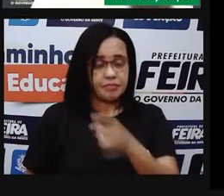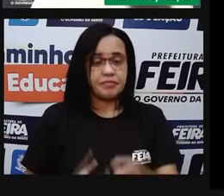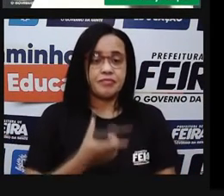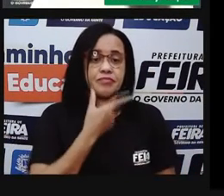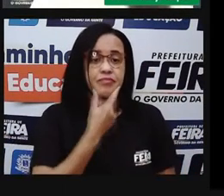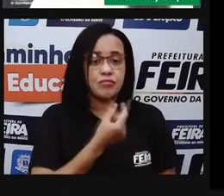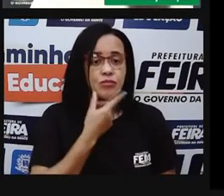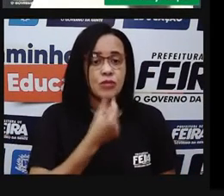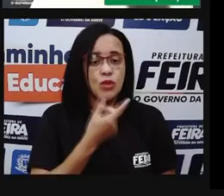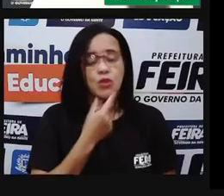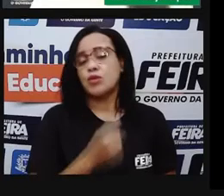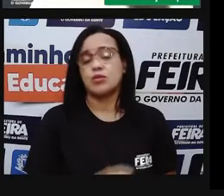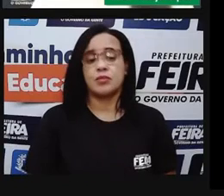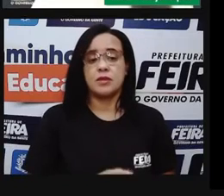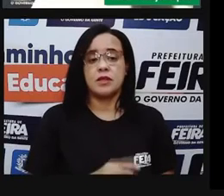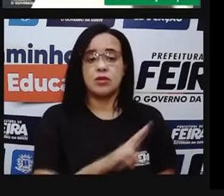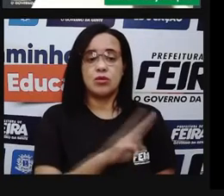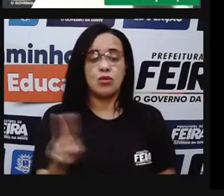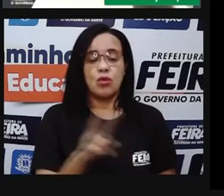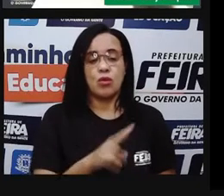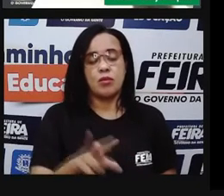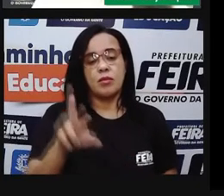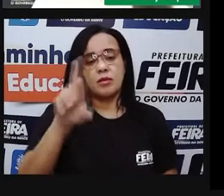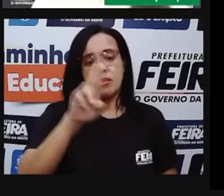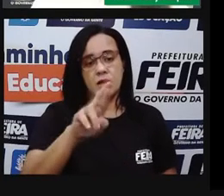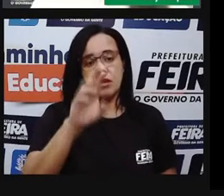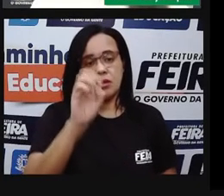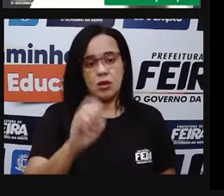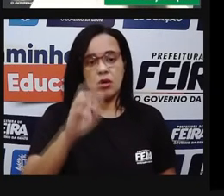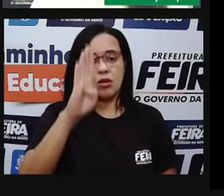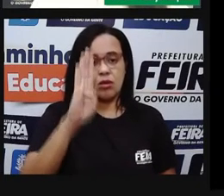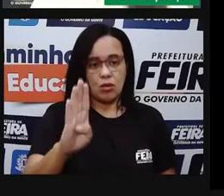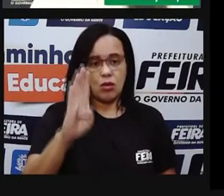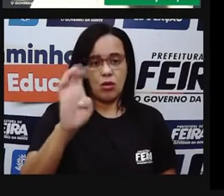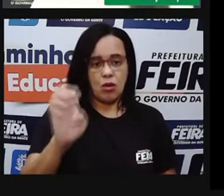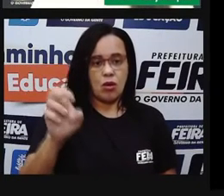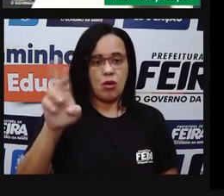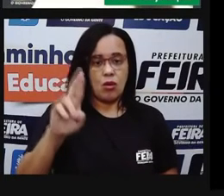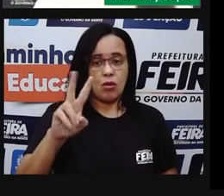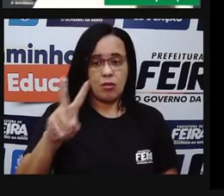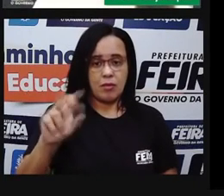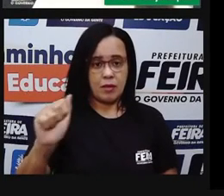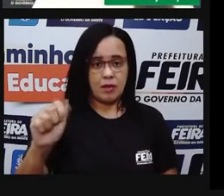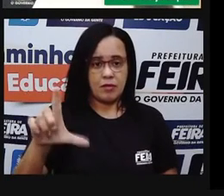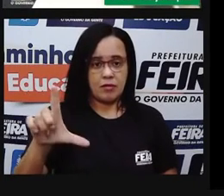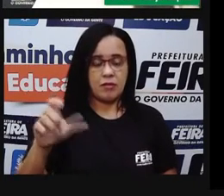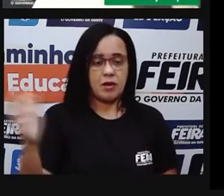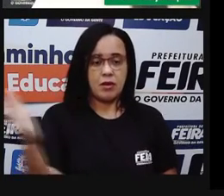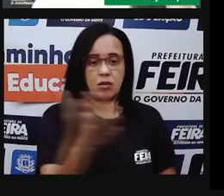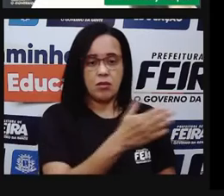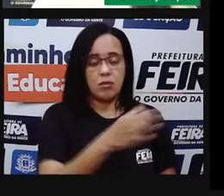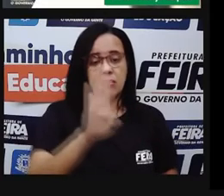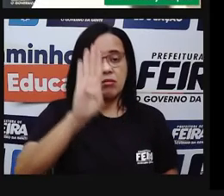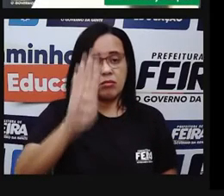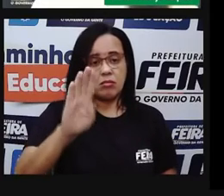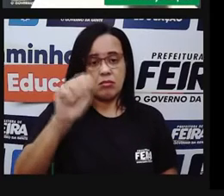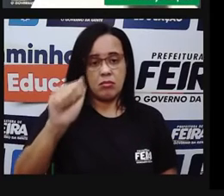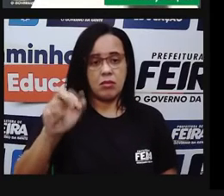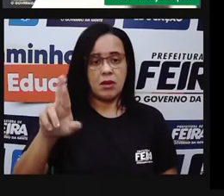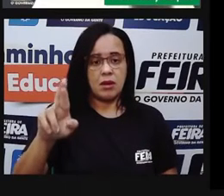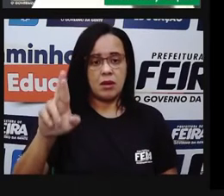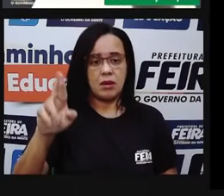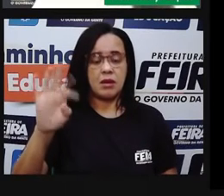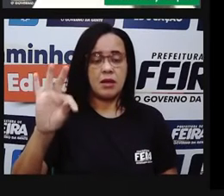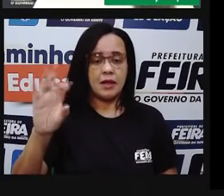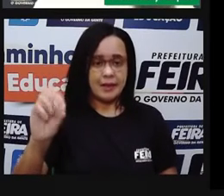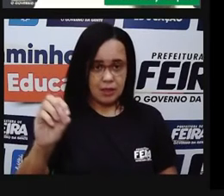Roberval Barreto é natural de Monte Santo e mora onde? Em Feira de Santana. É